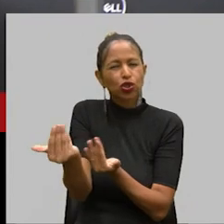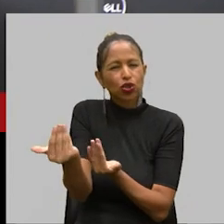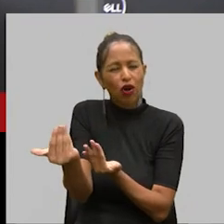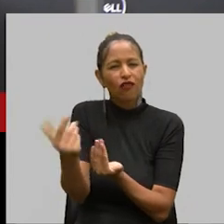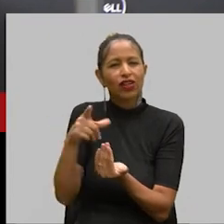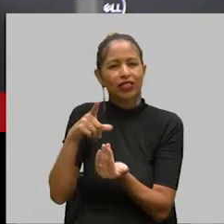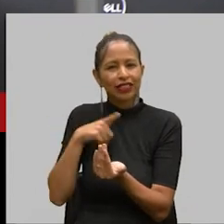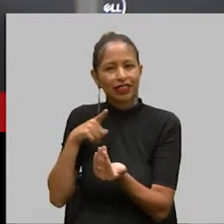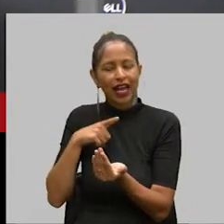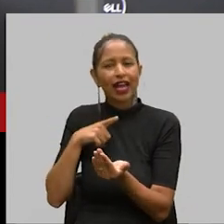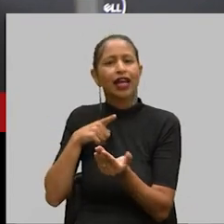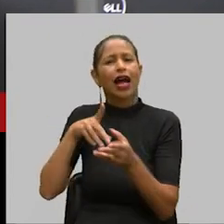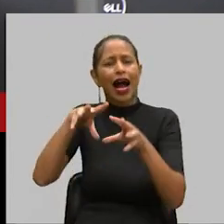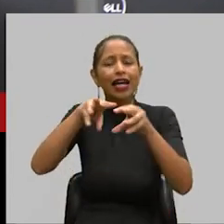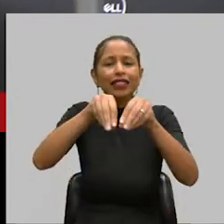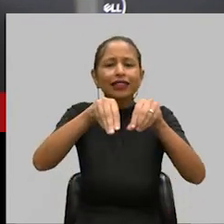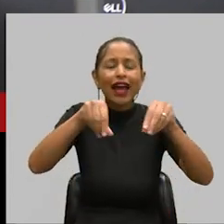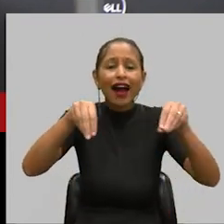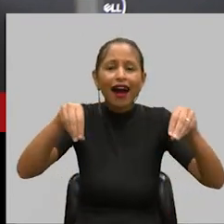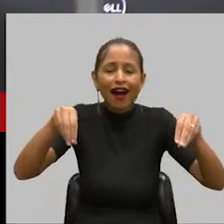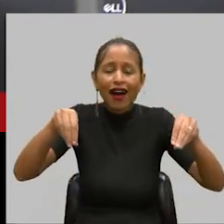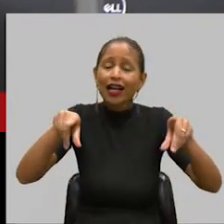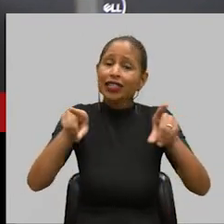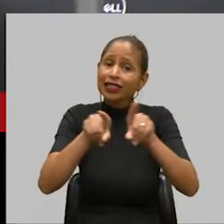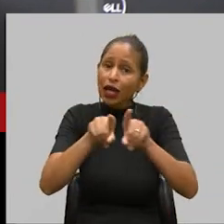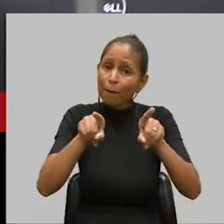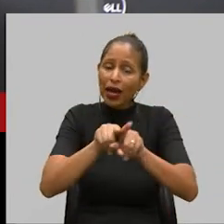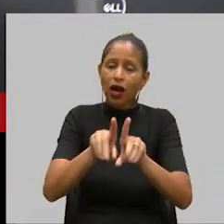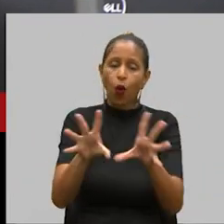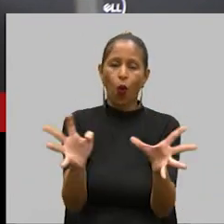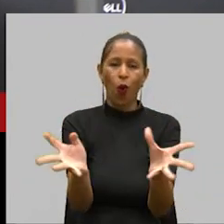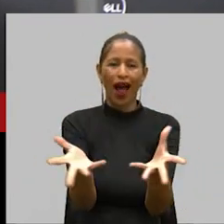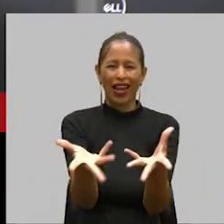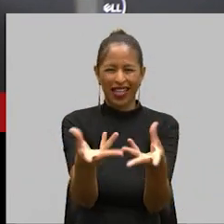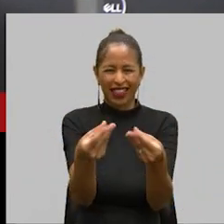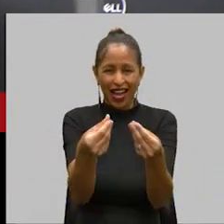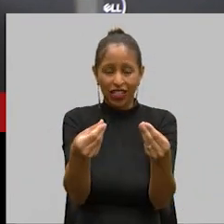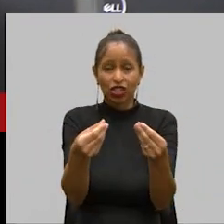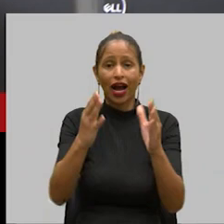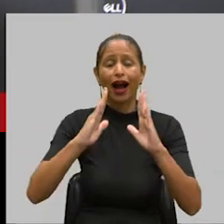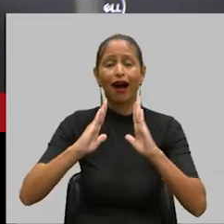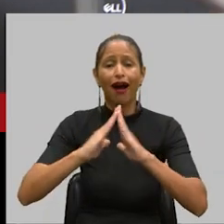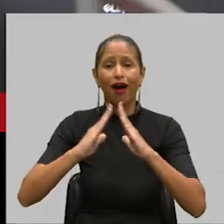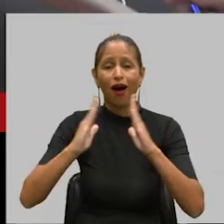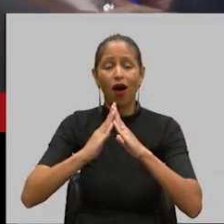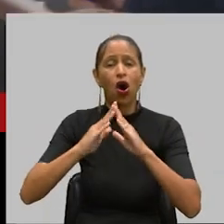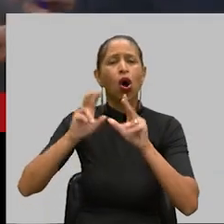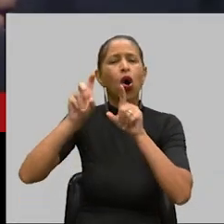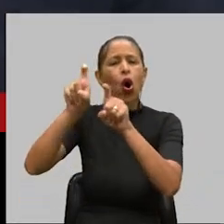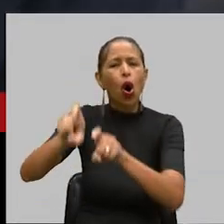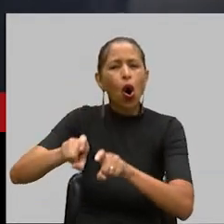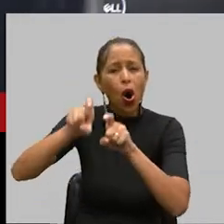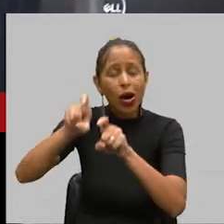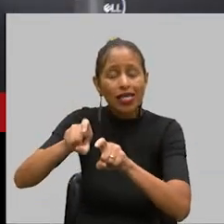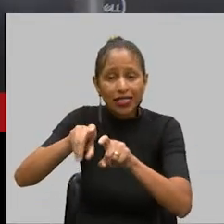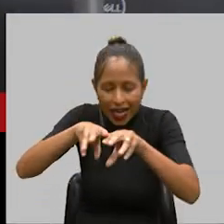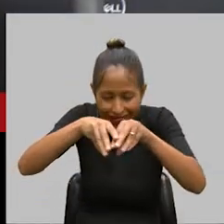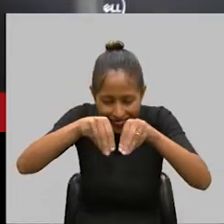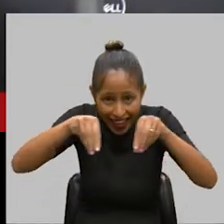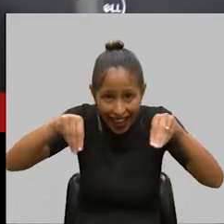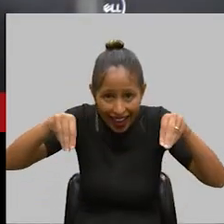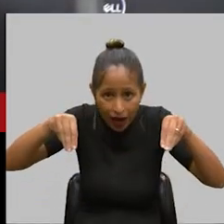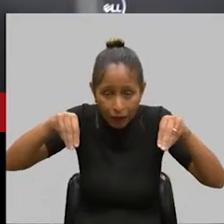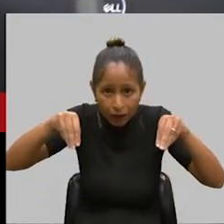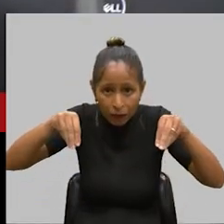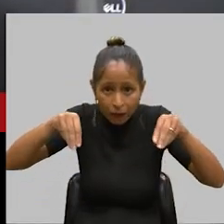acesso à terra mas tem acesso também a qualidade onde ele mora na roça onde mora na terra ninguém